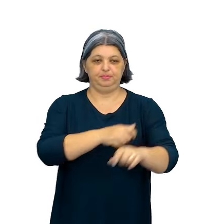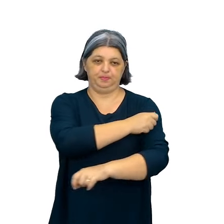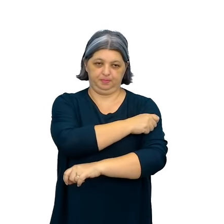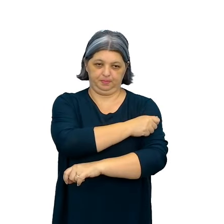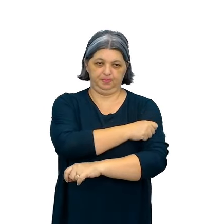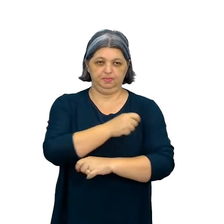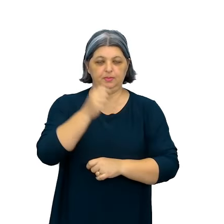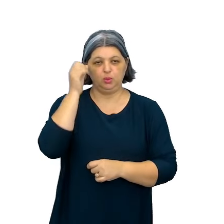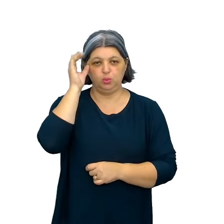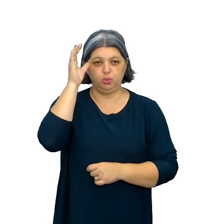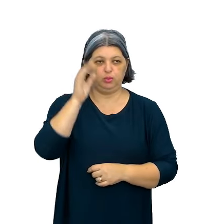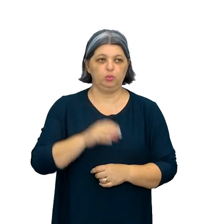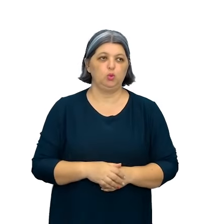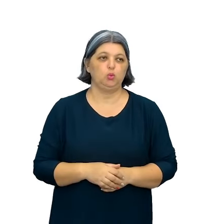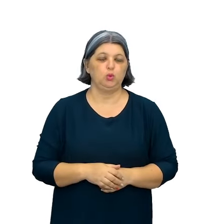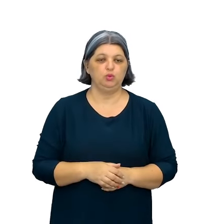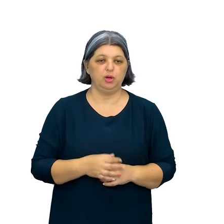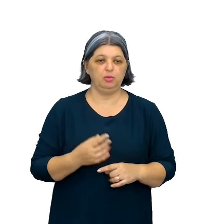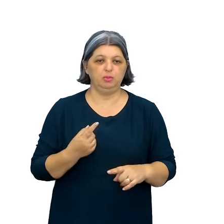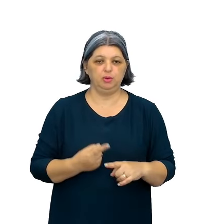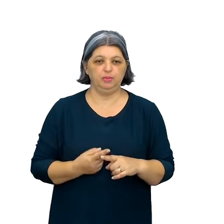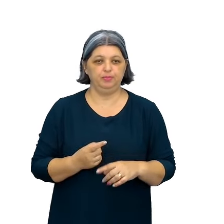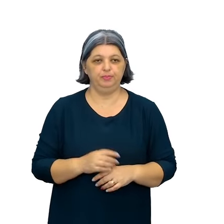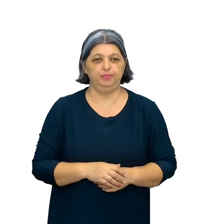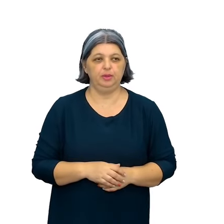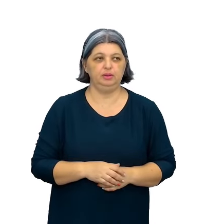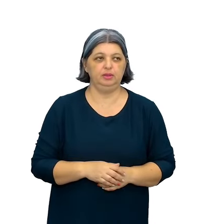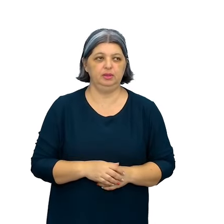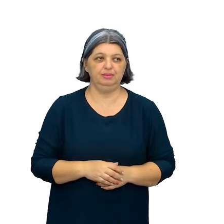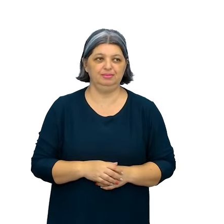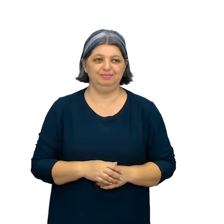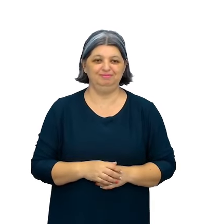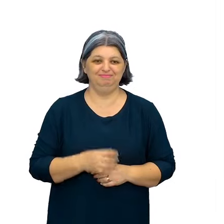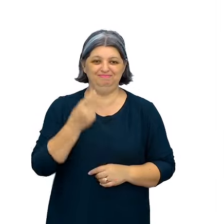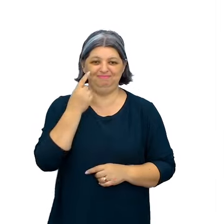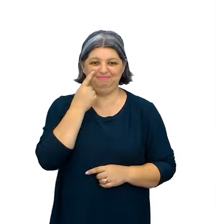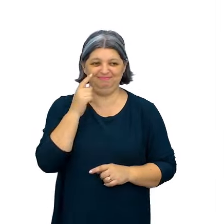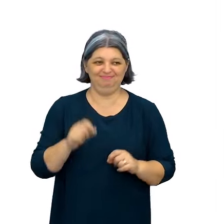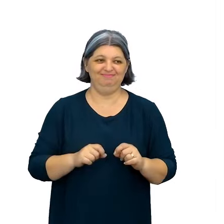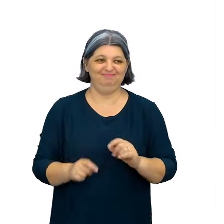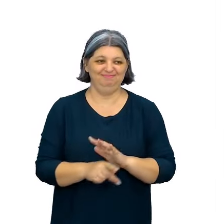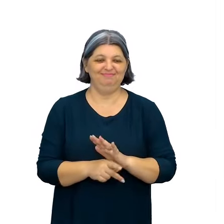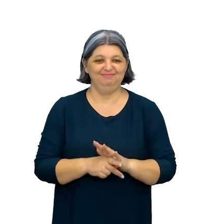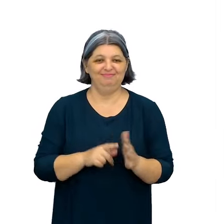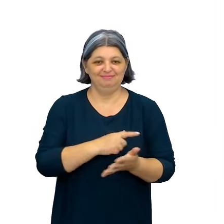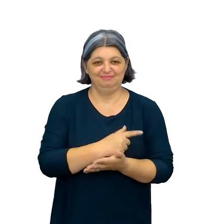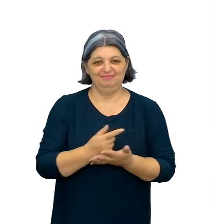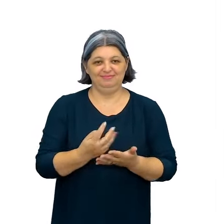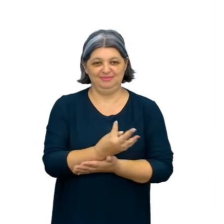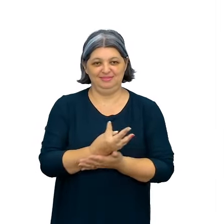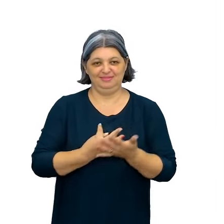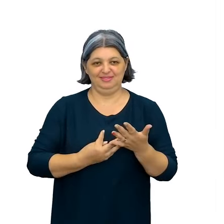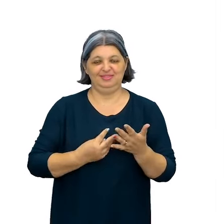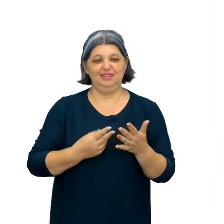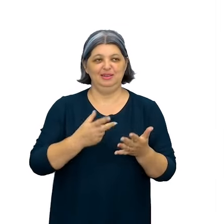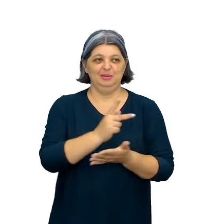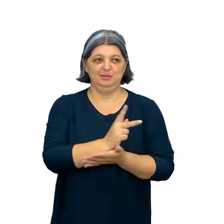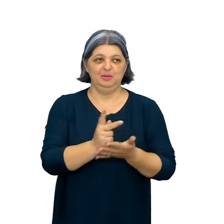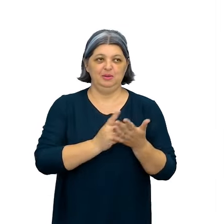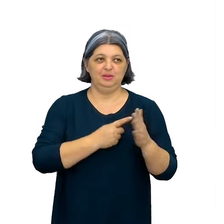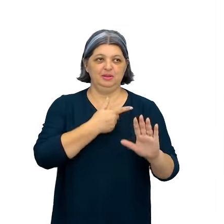né? Então, eu trago aqui algumas reflexões para a gente fazer juntos, né? Qual é a relevância do gênero textual poema-paródia, né? Então,